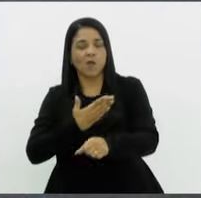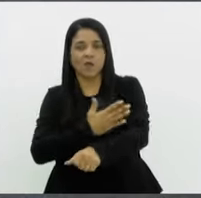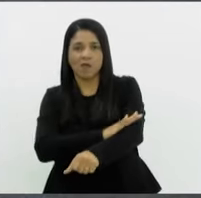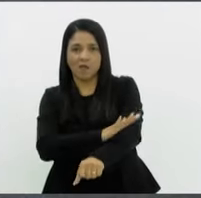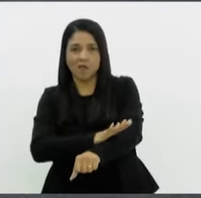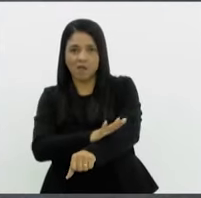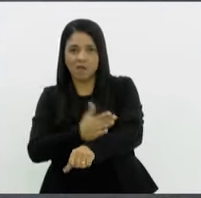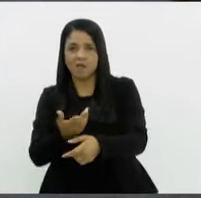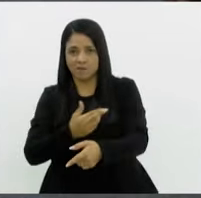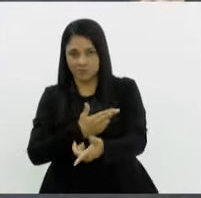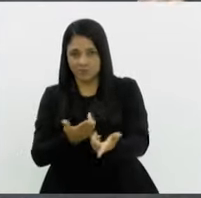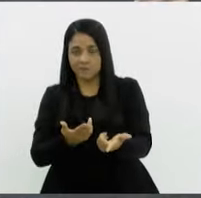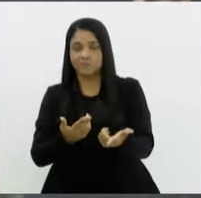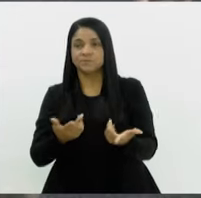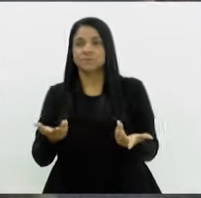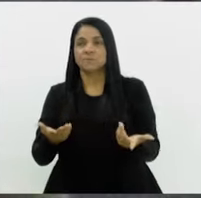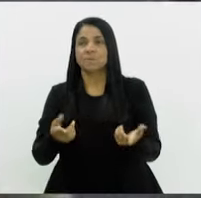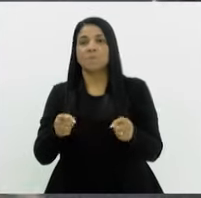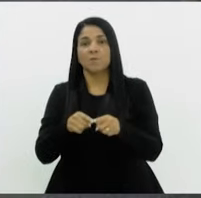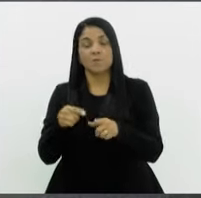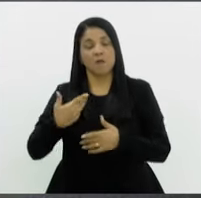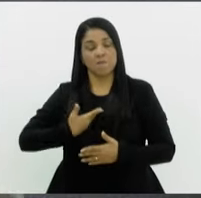minha xará, que sofreu